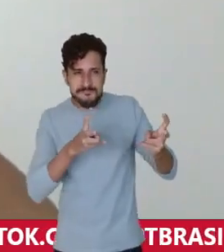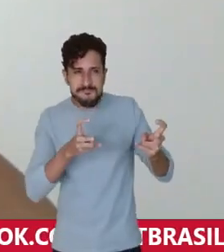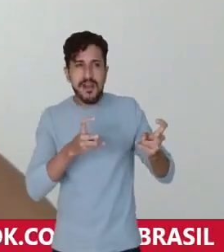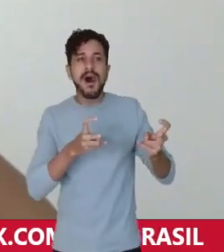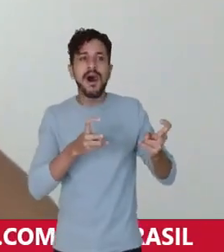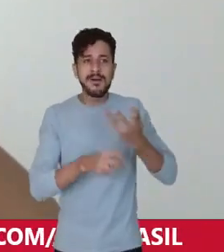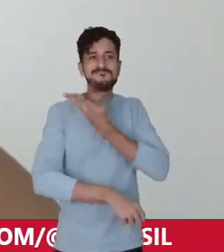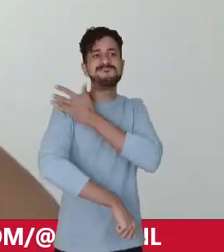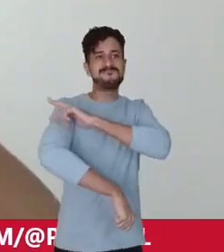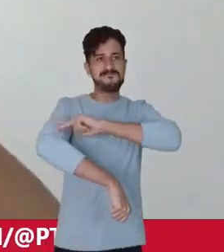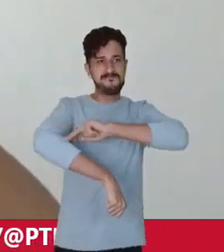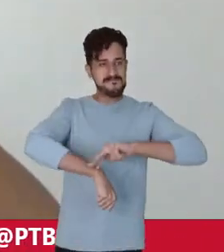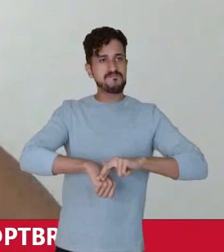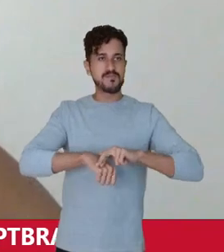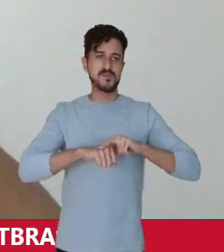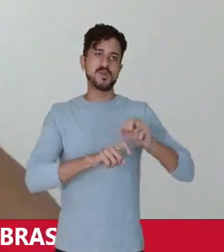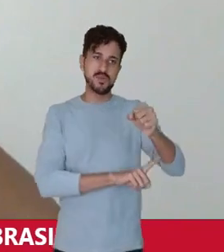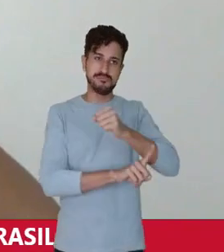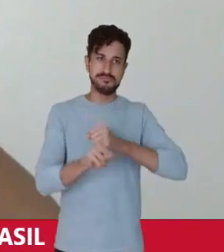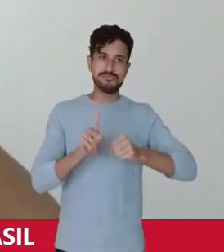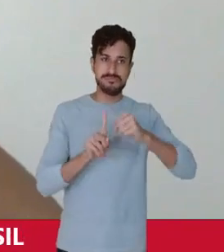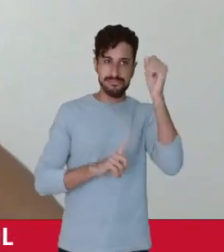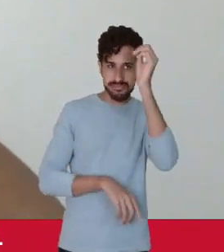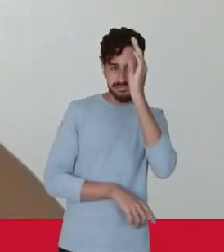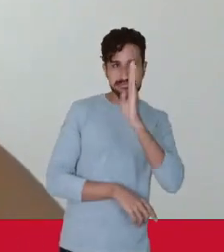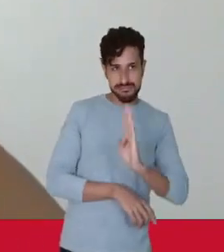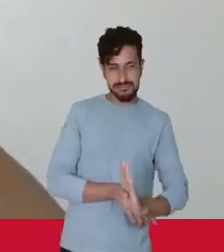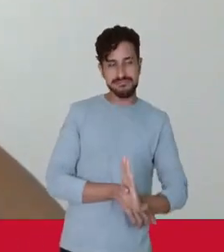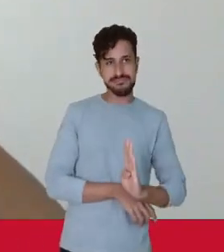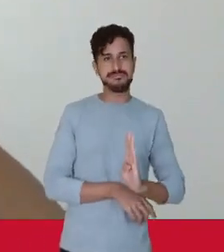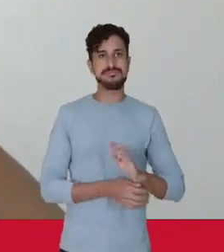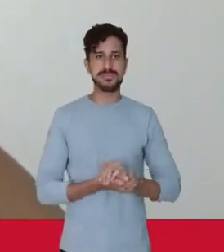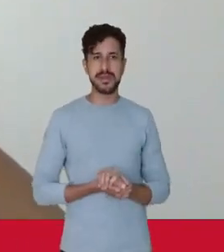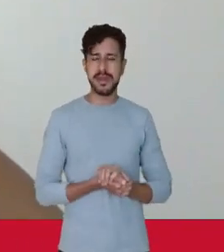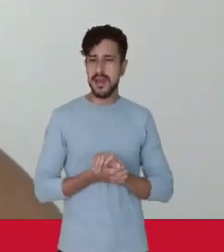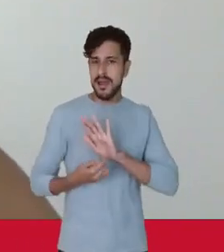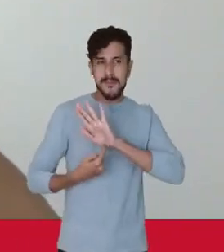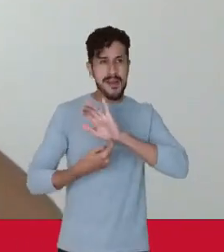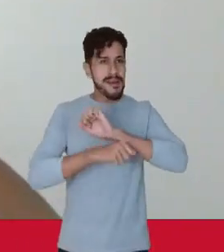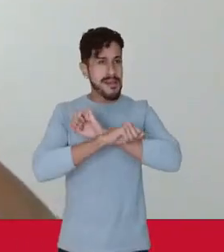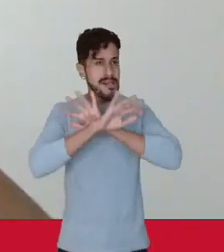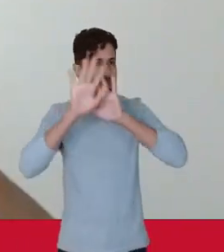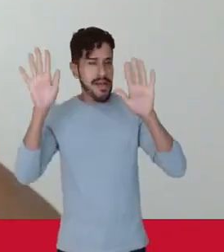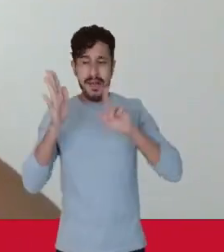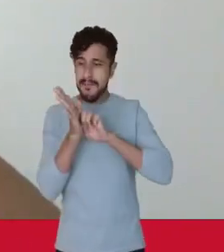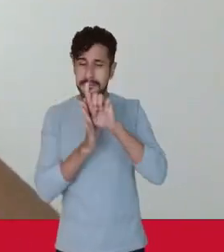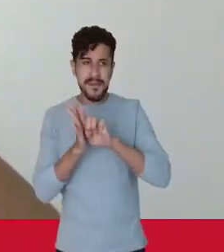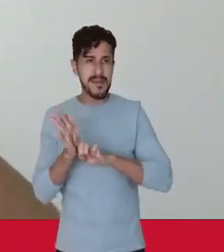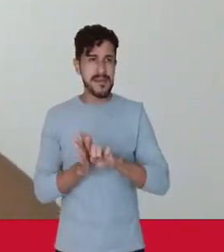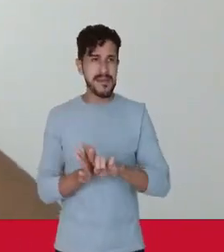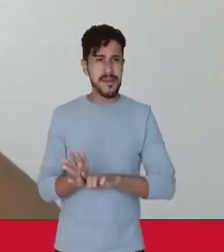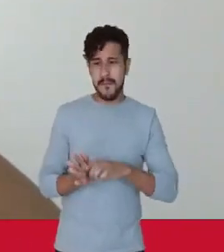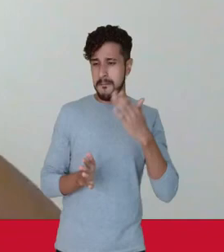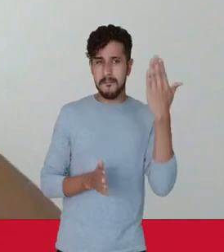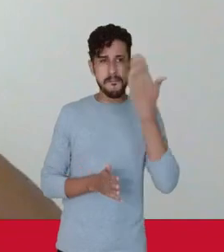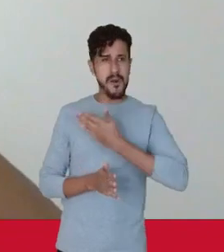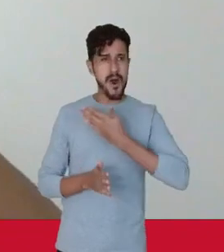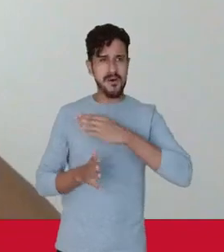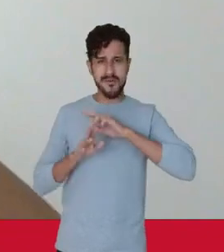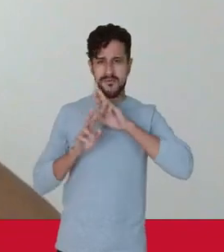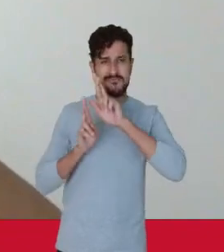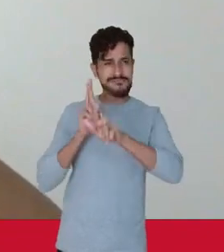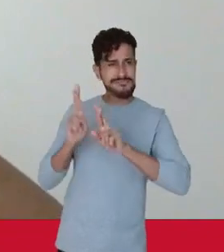racismo estrutural da sociedade brasileira, explícito nas pesquisas, onde demonstram, os